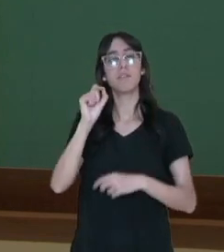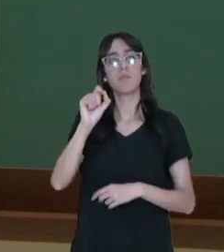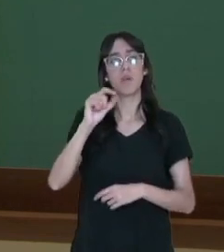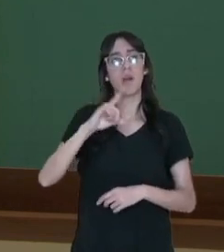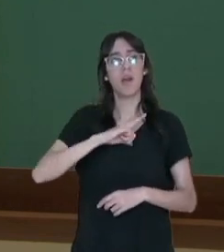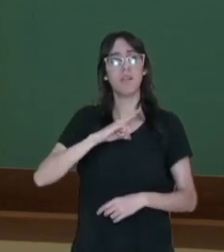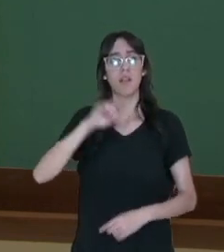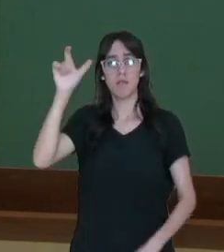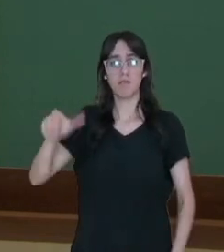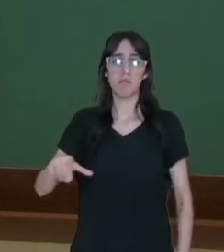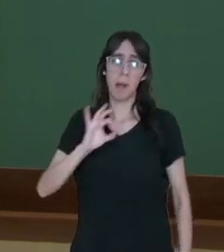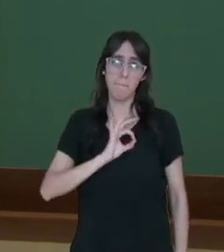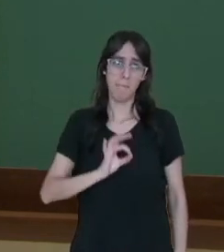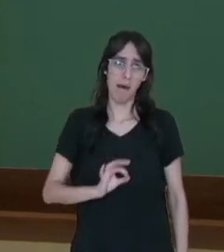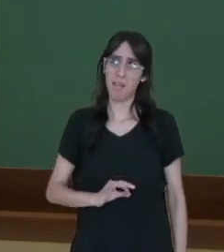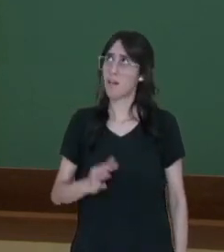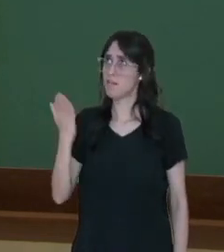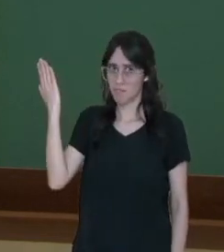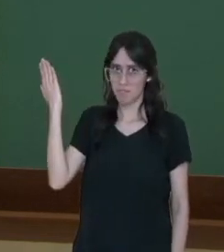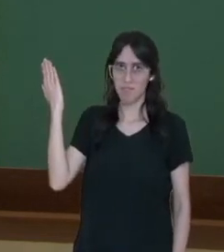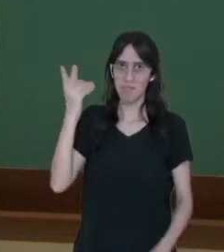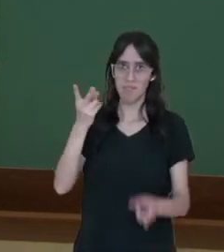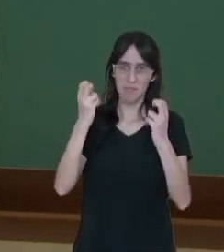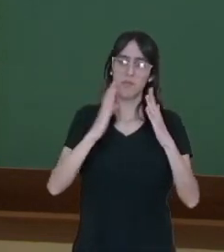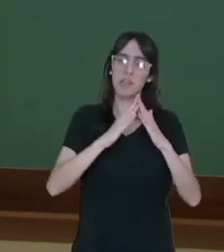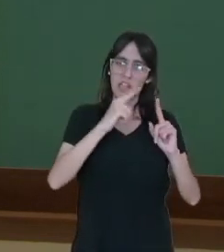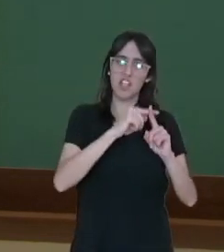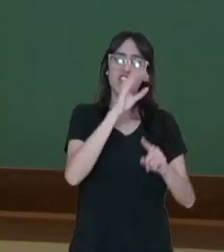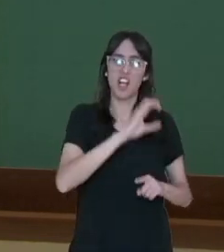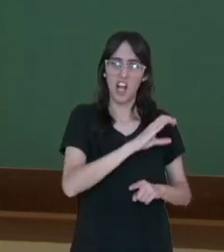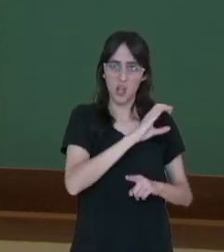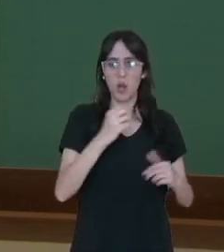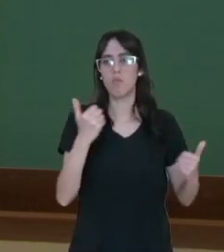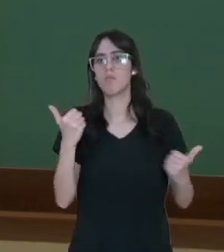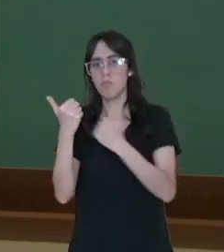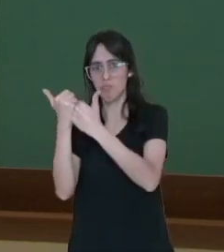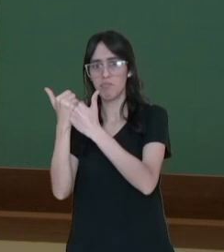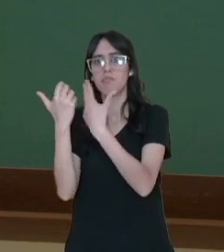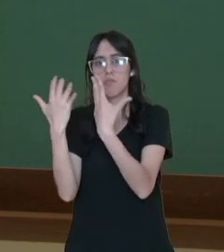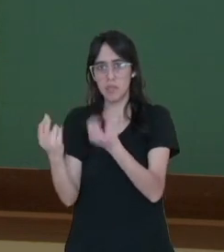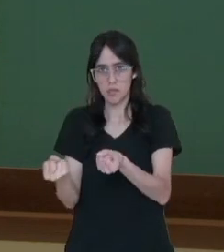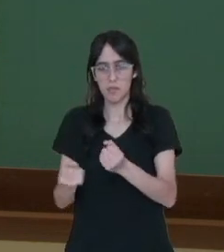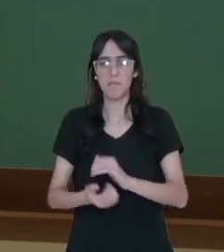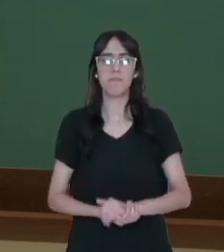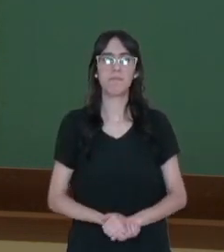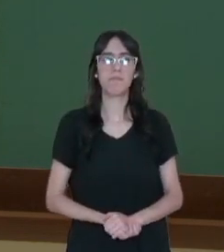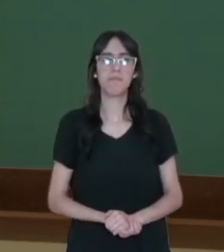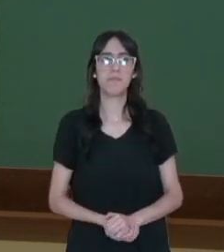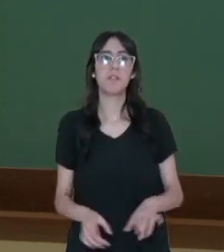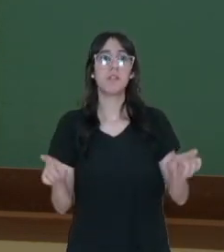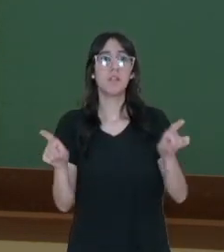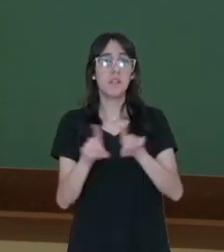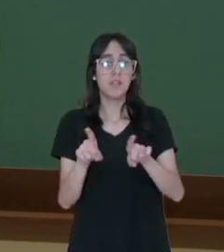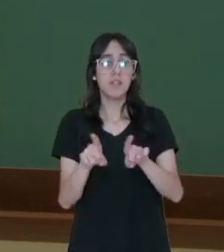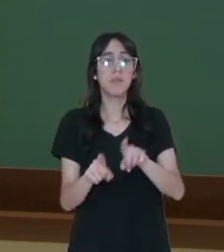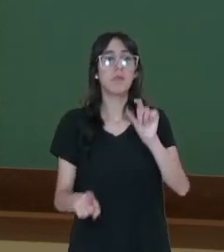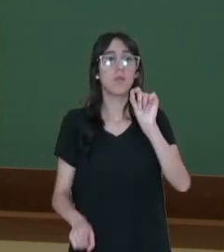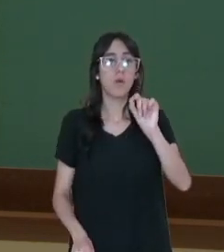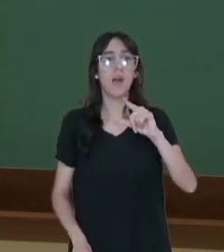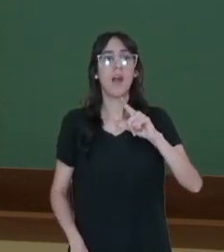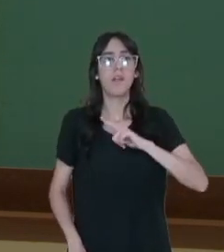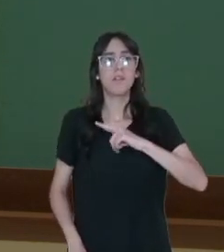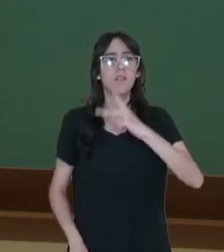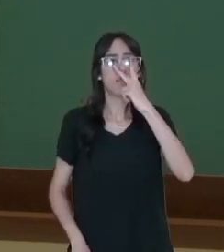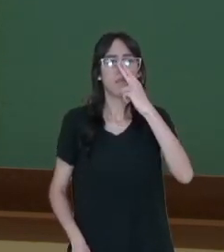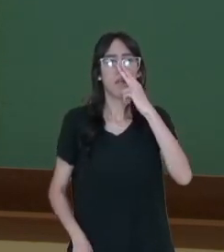de um padre. Então, a presença da Igreja Católica, a liderança dessa igreja. Ainda, você percebe silhuetas de pessoas,